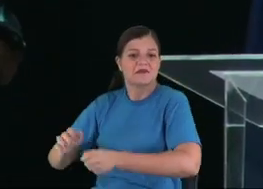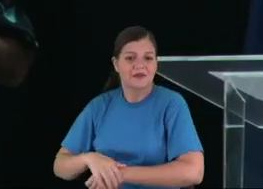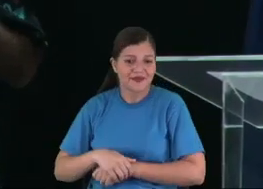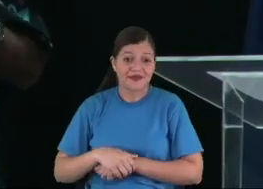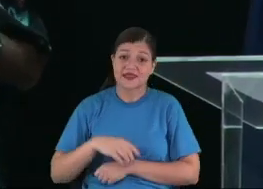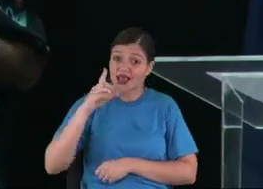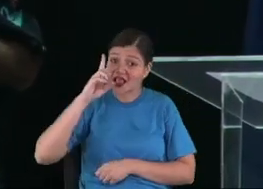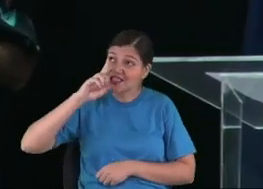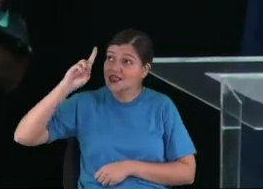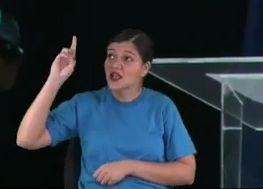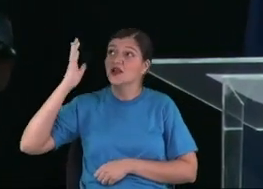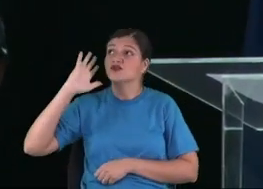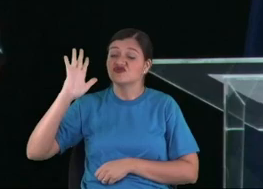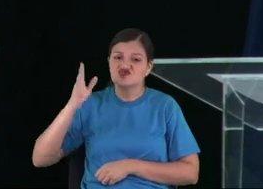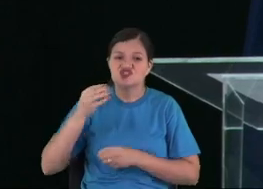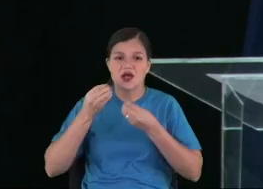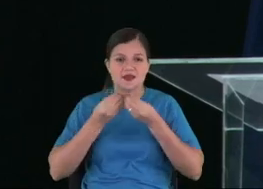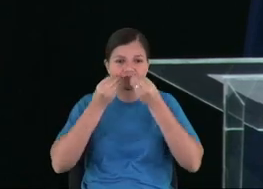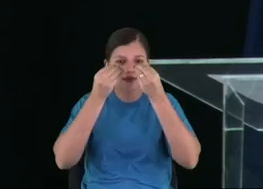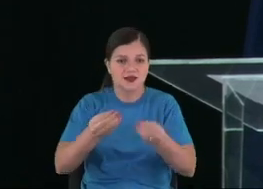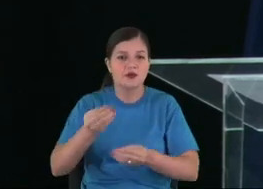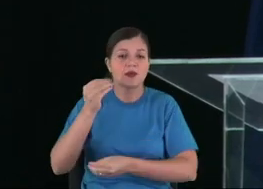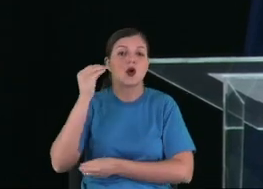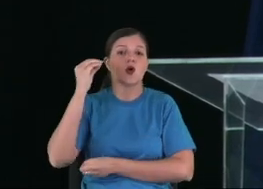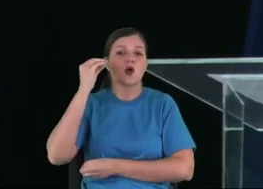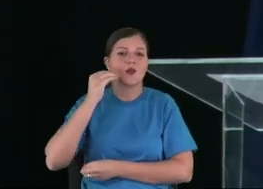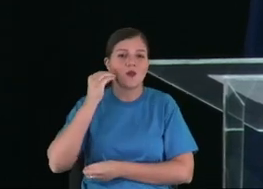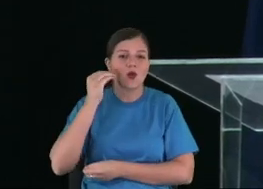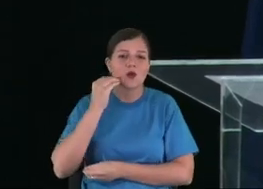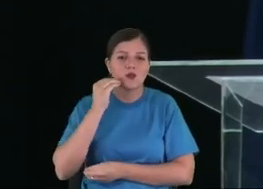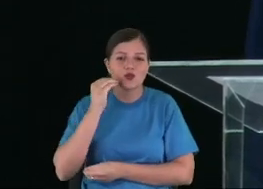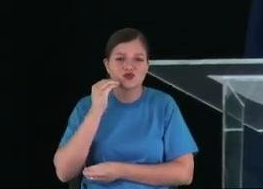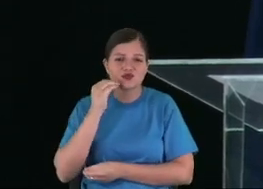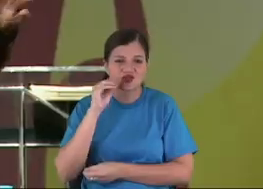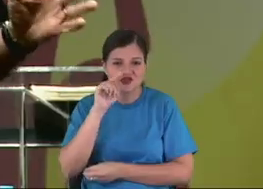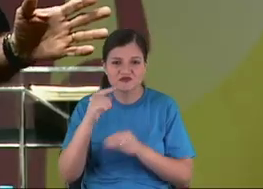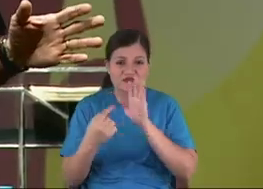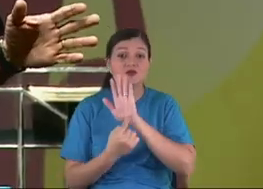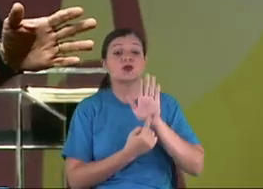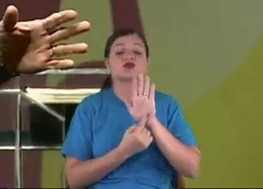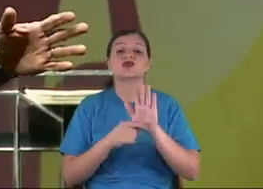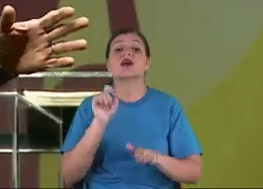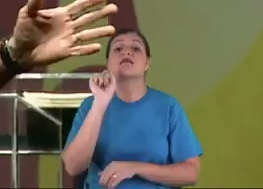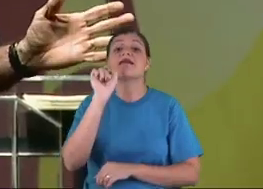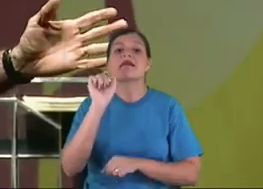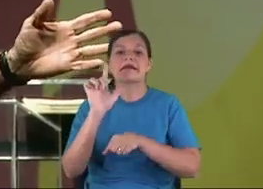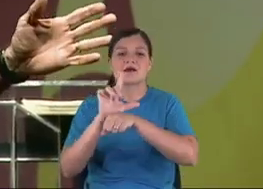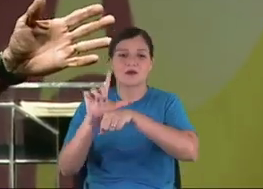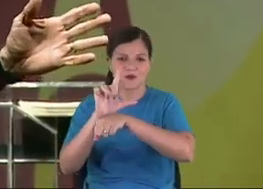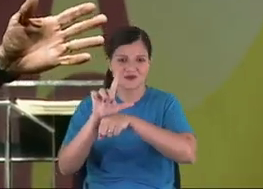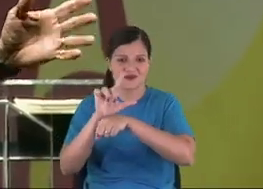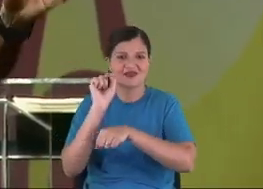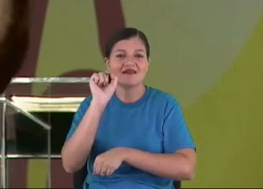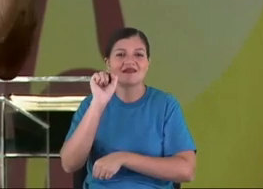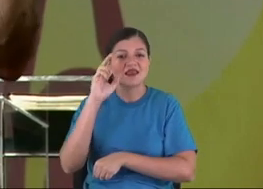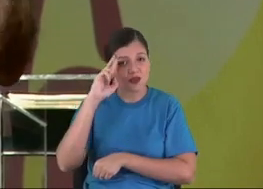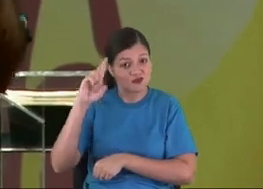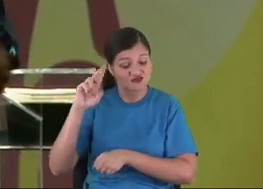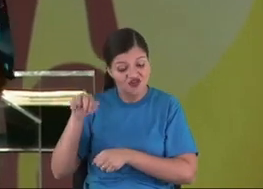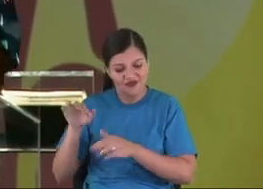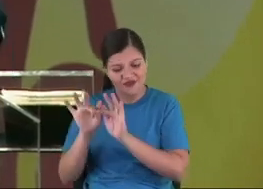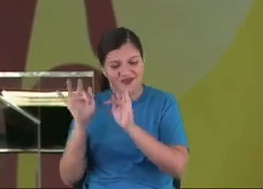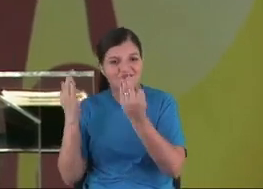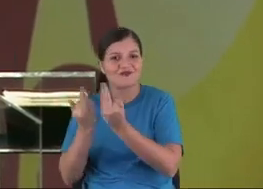Deus já deu uma oportunidade de você mostrar quem é o líder, quem é o chefe. Entendeu? Agora,